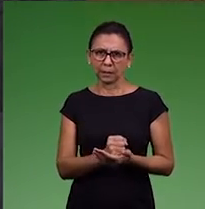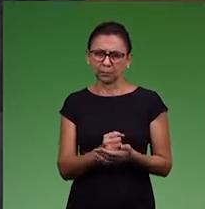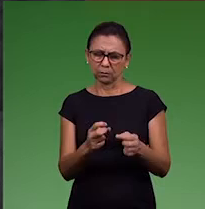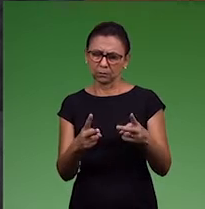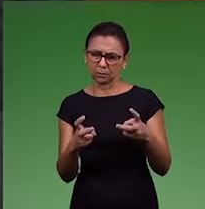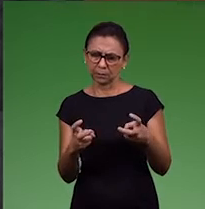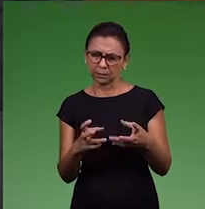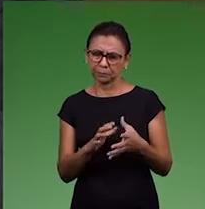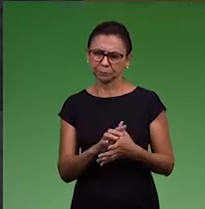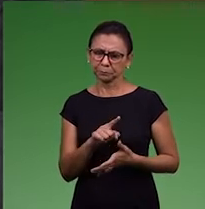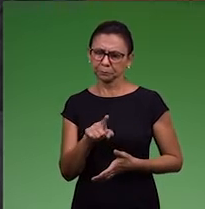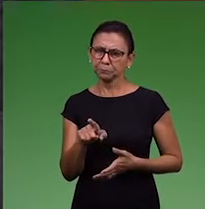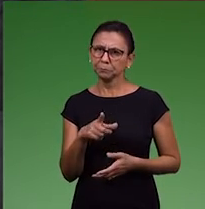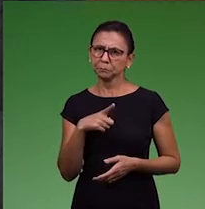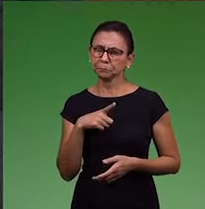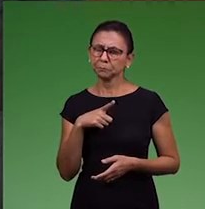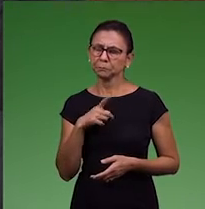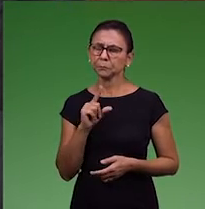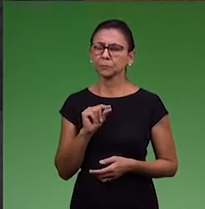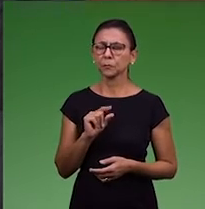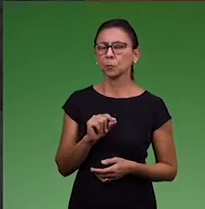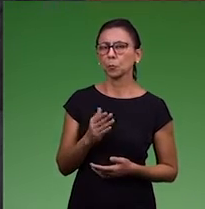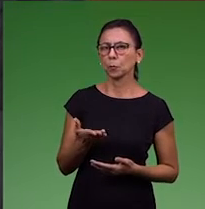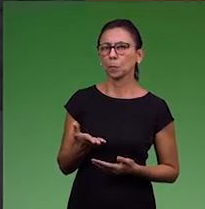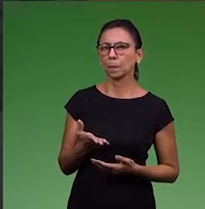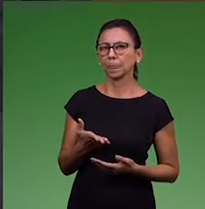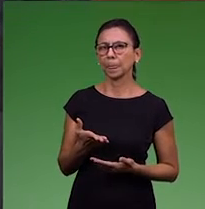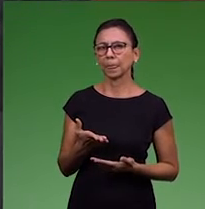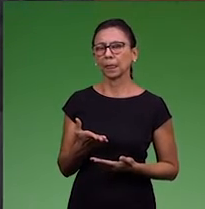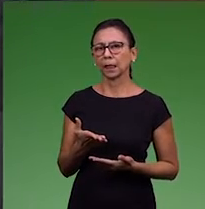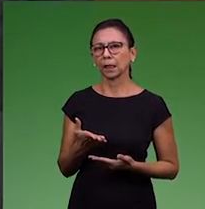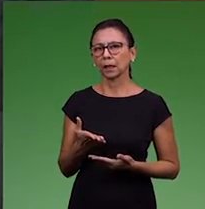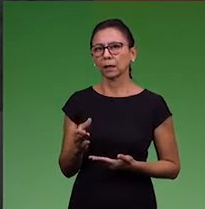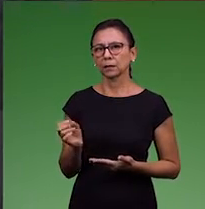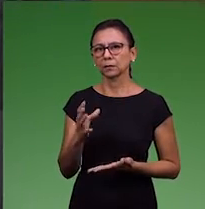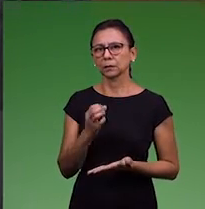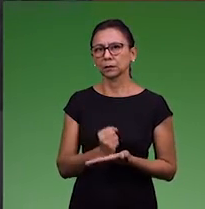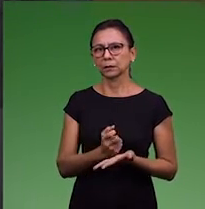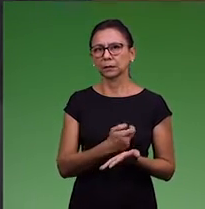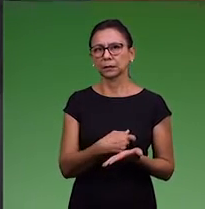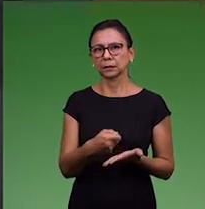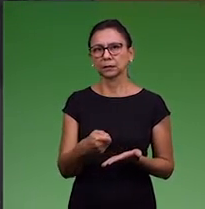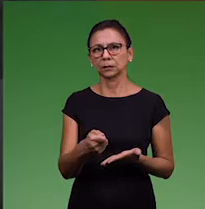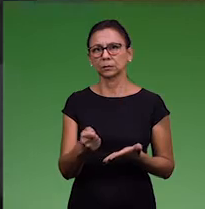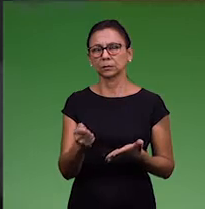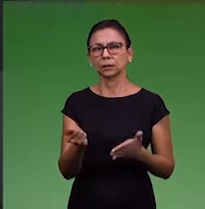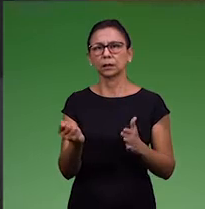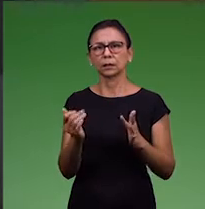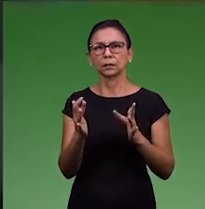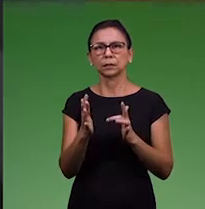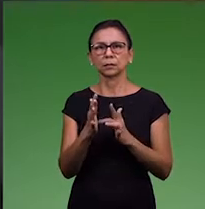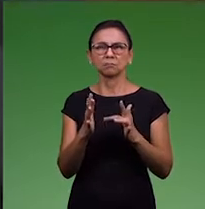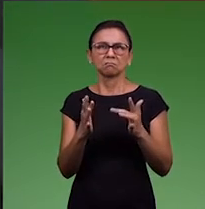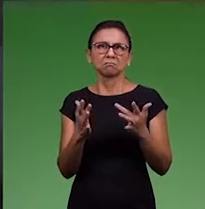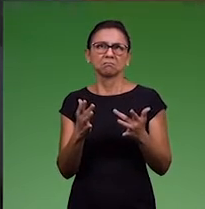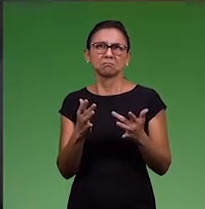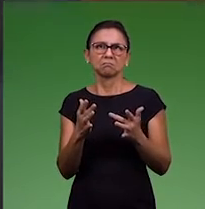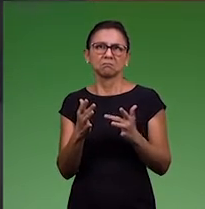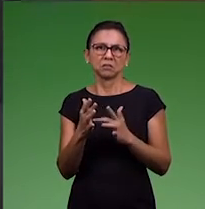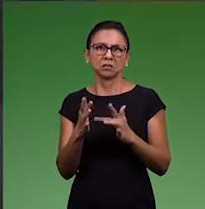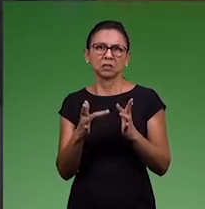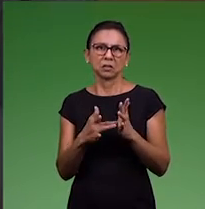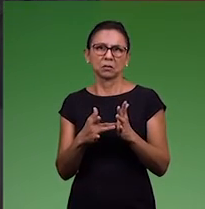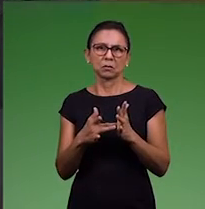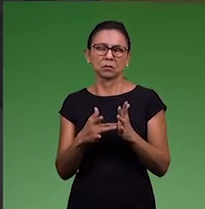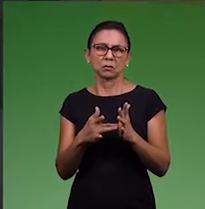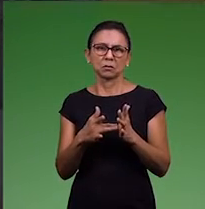Testamento, você vai encontrar ali o Novo Testamento sendo escrito, o Senhor Jesus vai morrer ali pelo ano 30 e pouco, né,